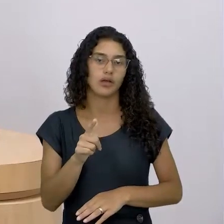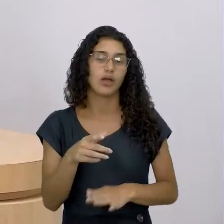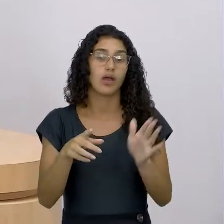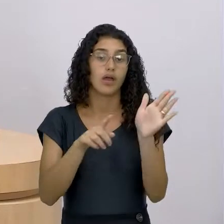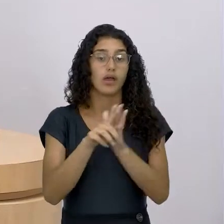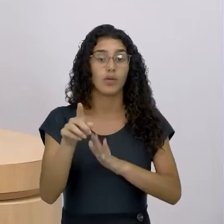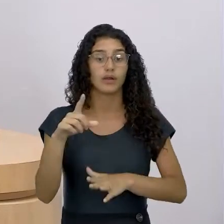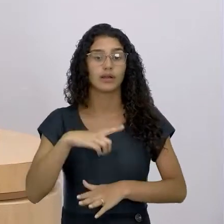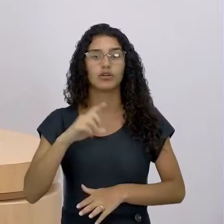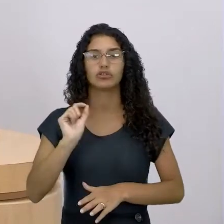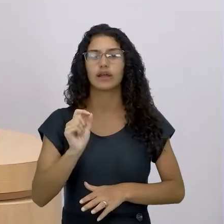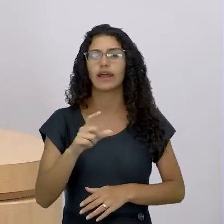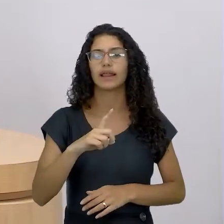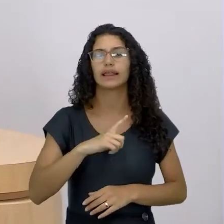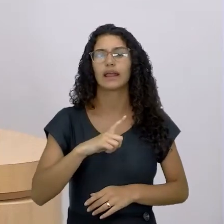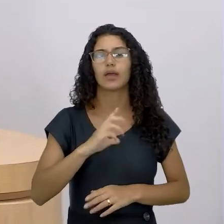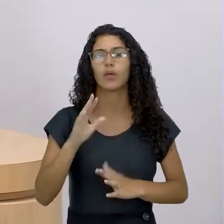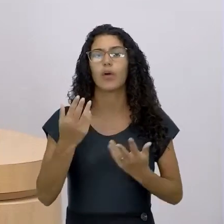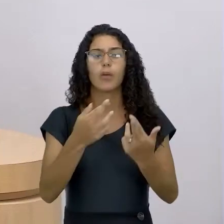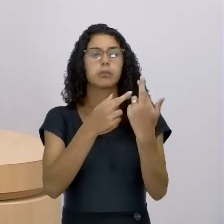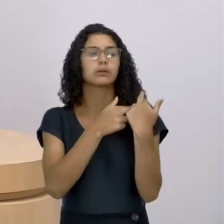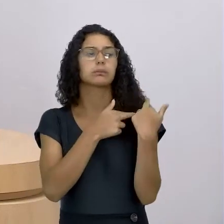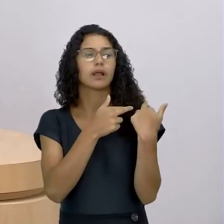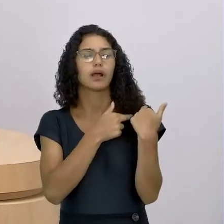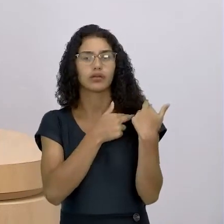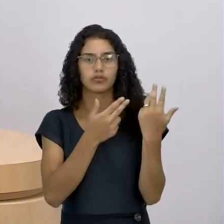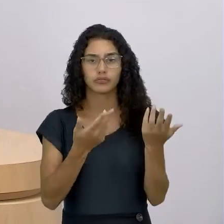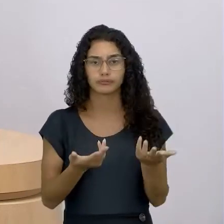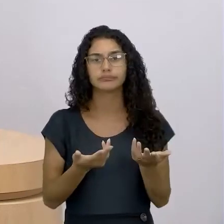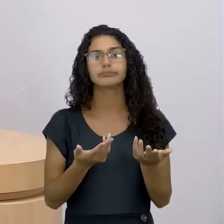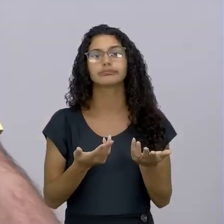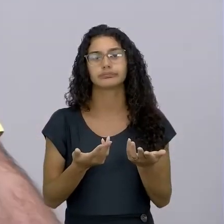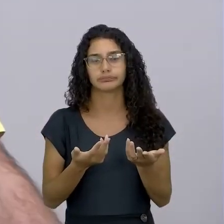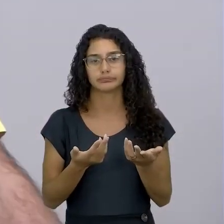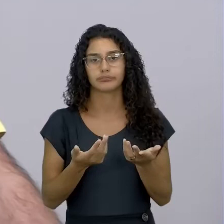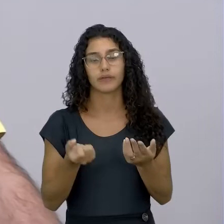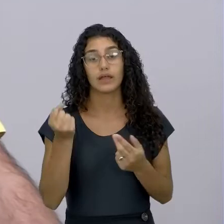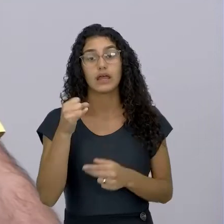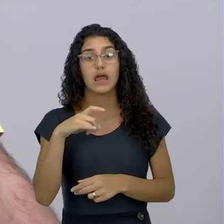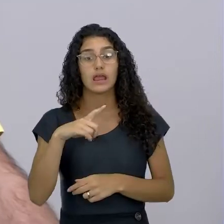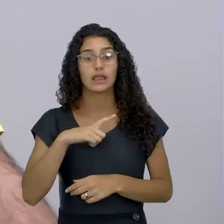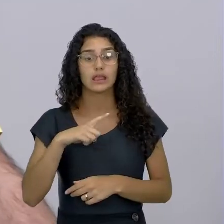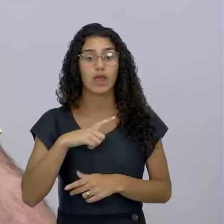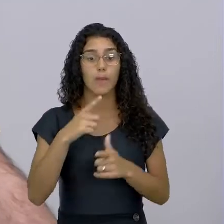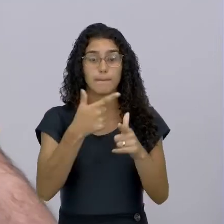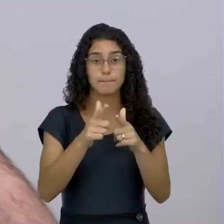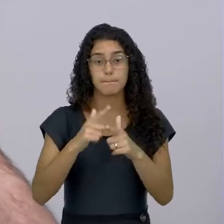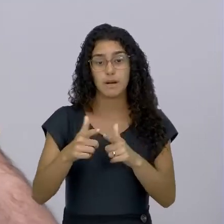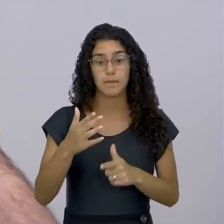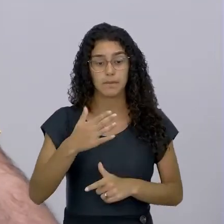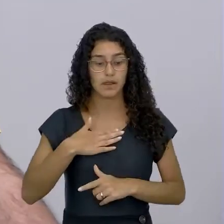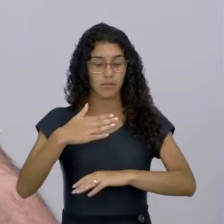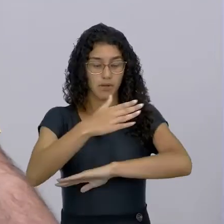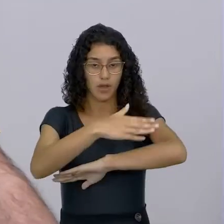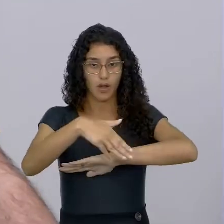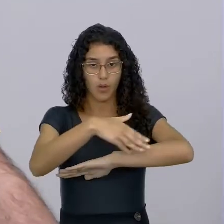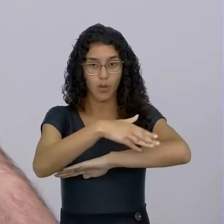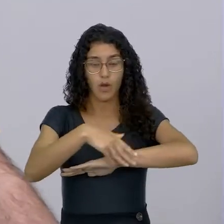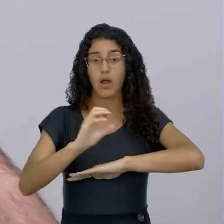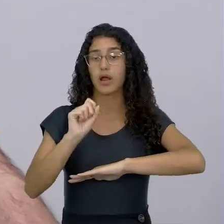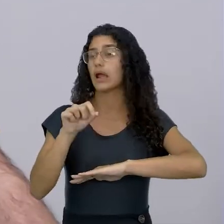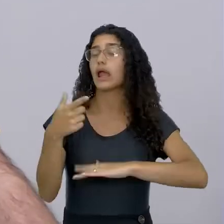questão de quem que tem qual responsabilidade, né? Ou seja, se tem um buraco na minha rua, de quem que